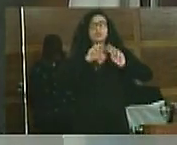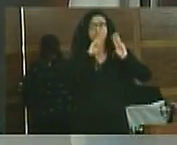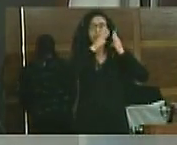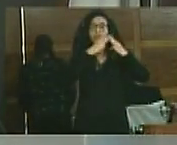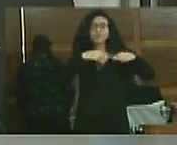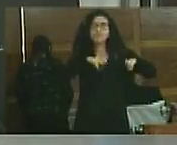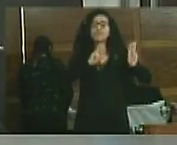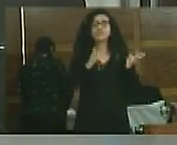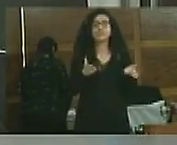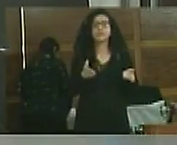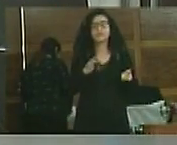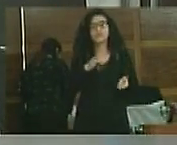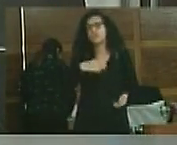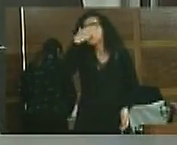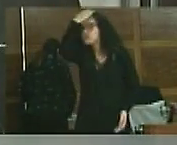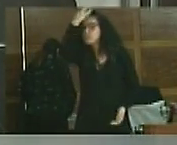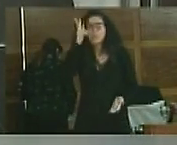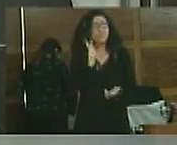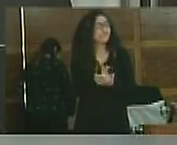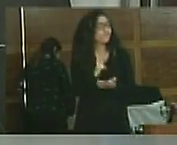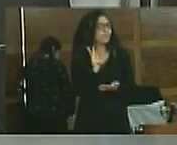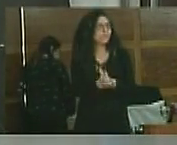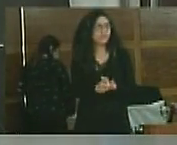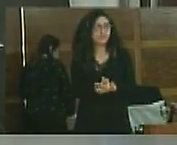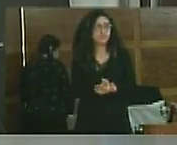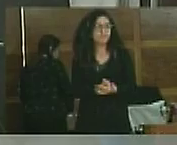E esse outro Temer é a mesma coisa.